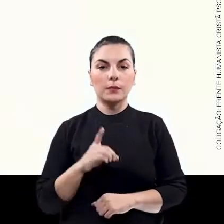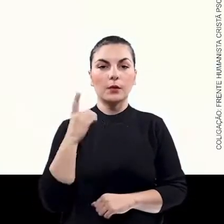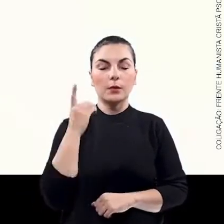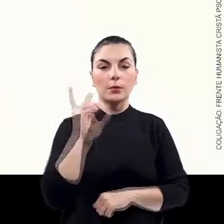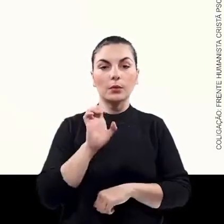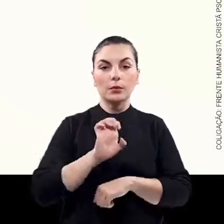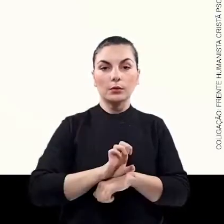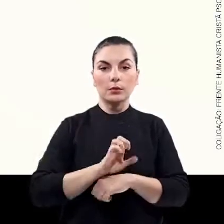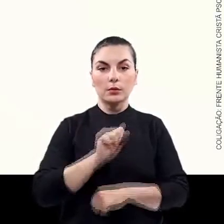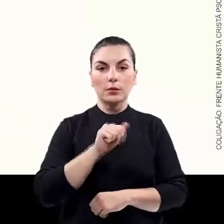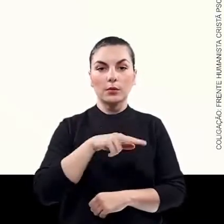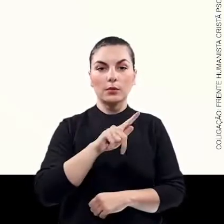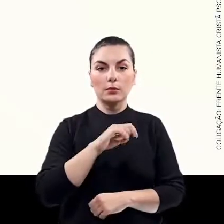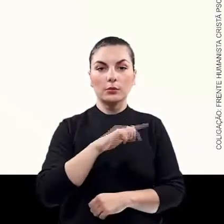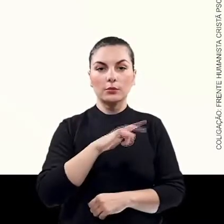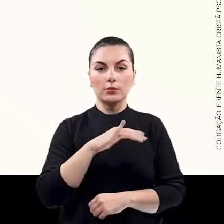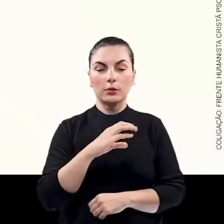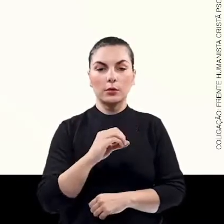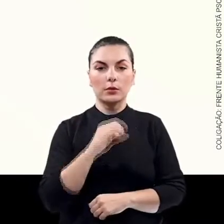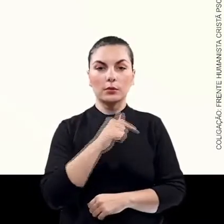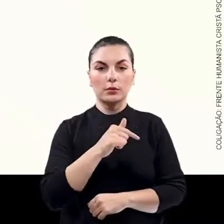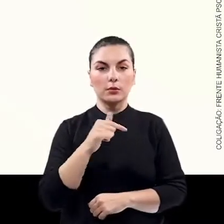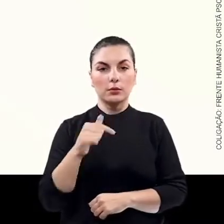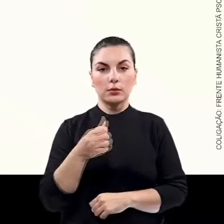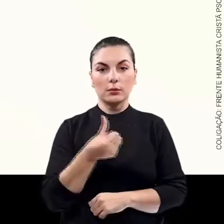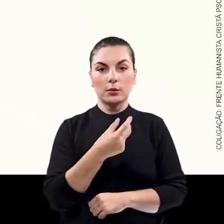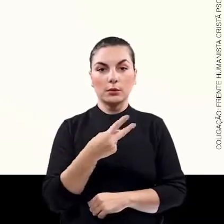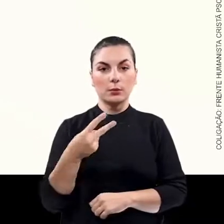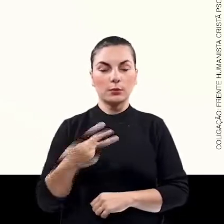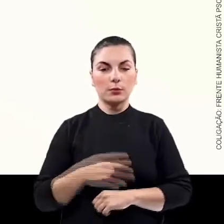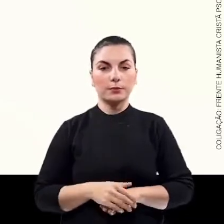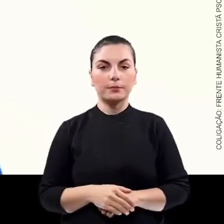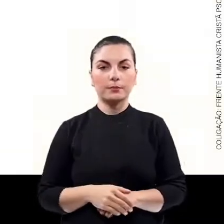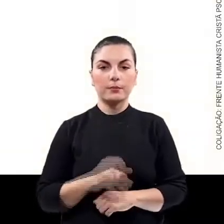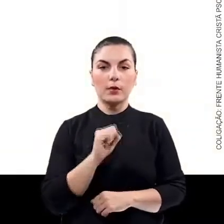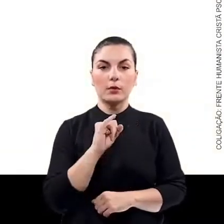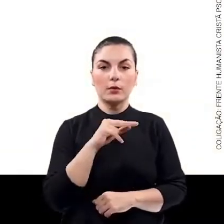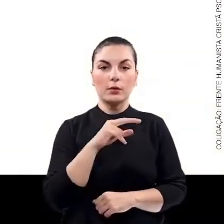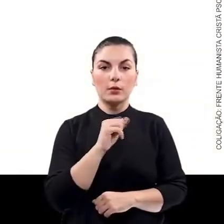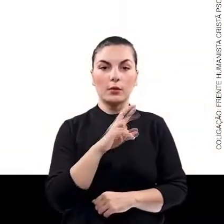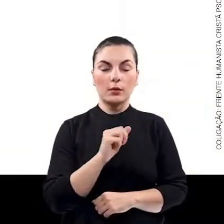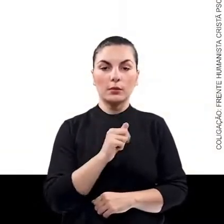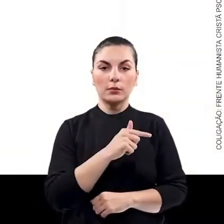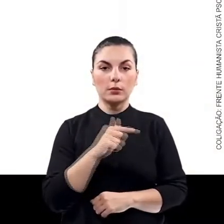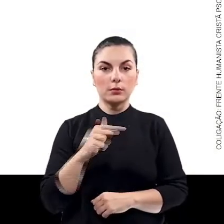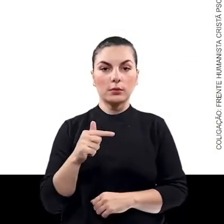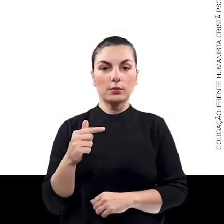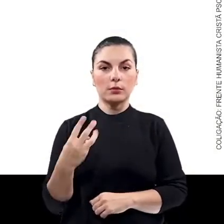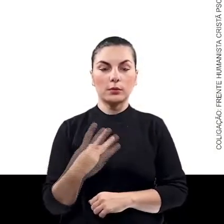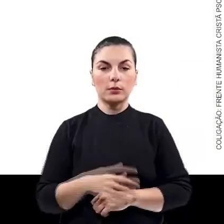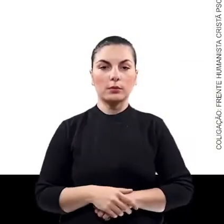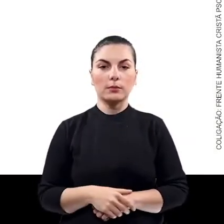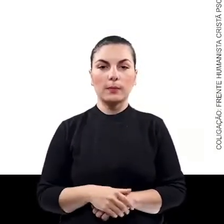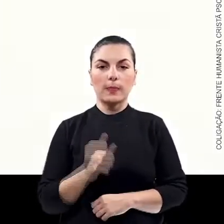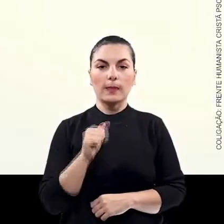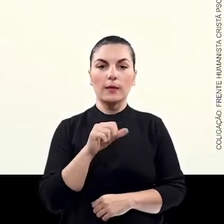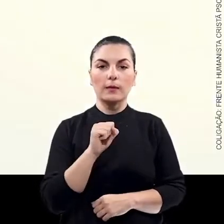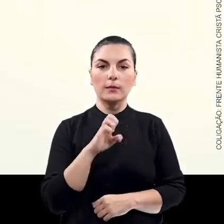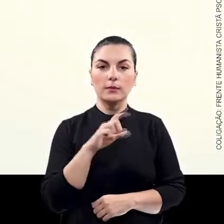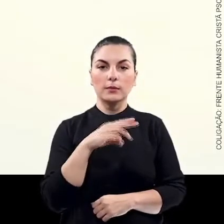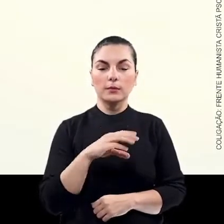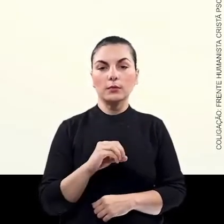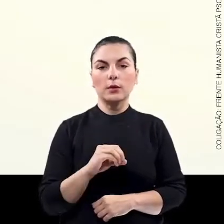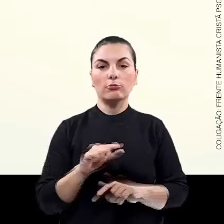77477. Deputada estadual Angélica do Pochinho, 77622. Cionara, 77773.